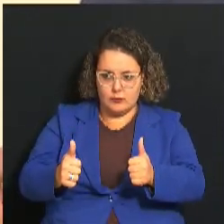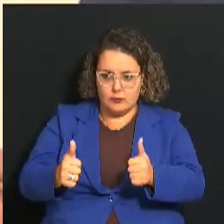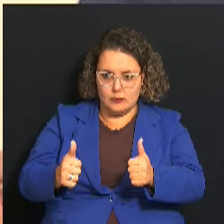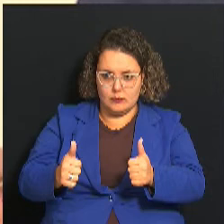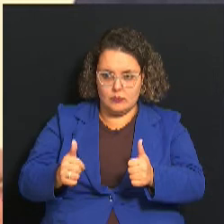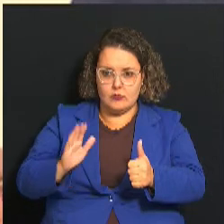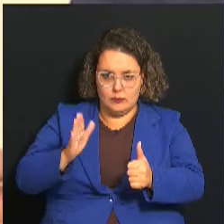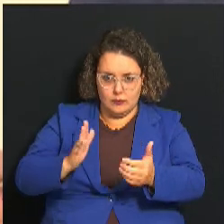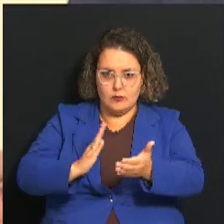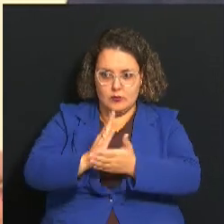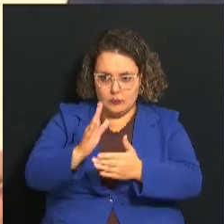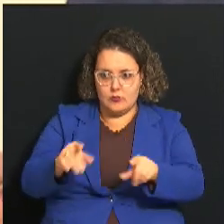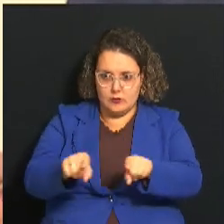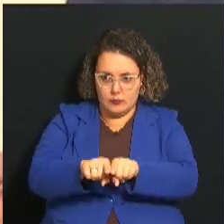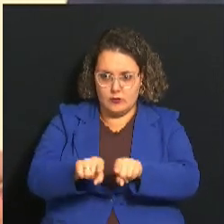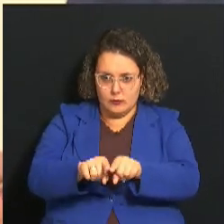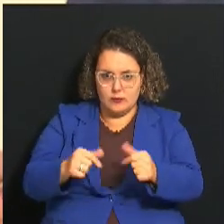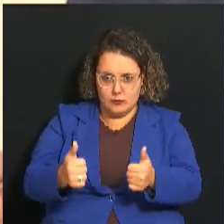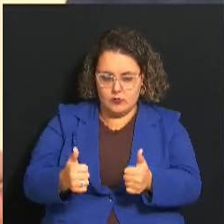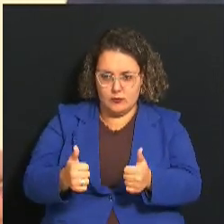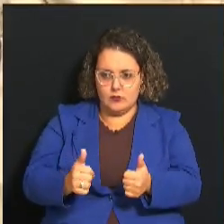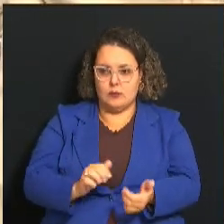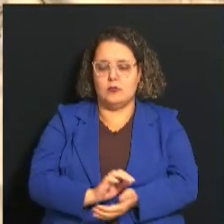isso hoje também.